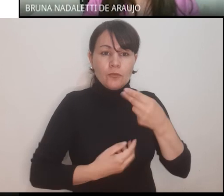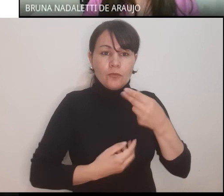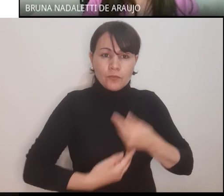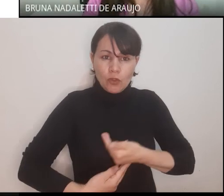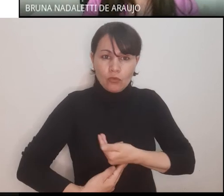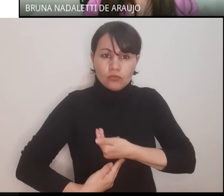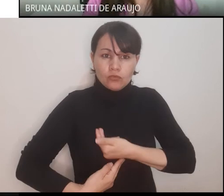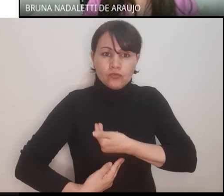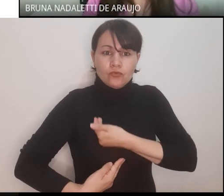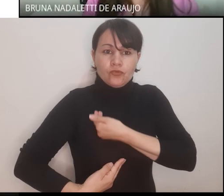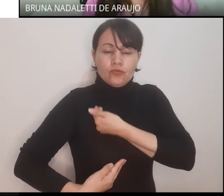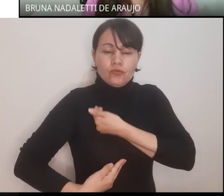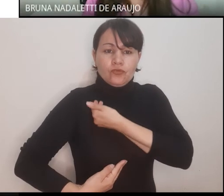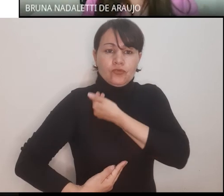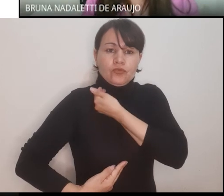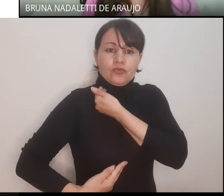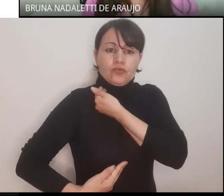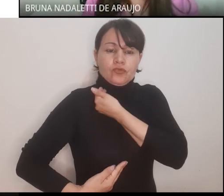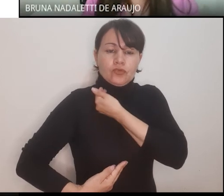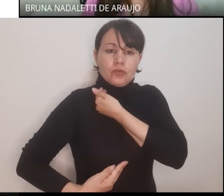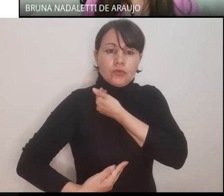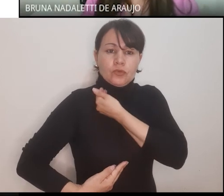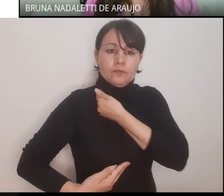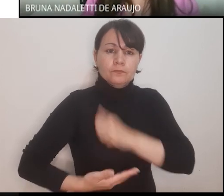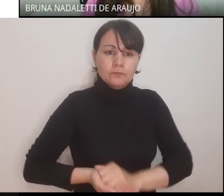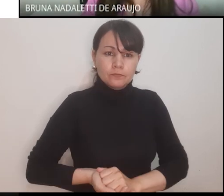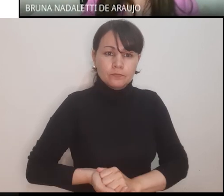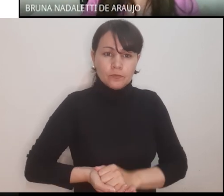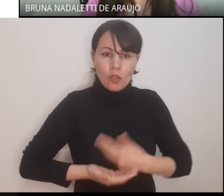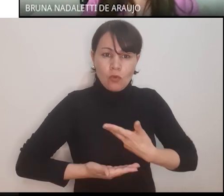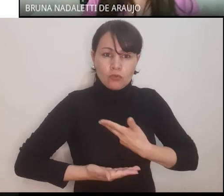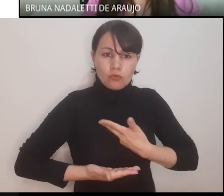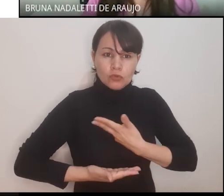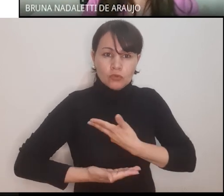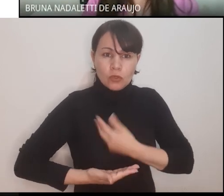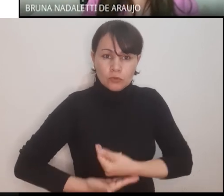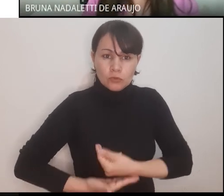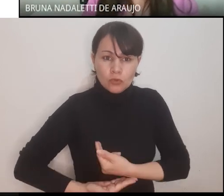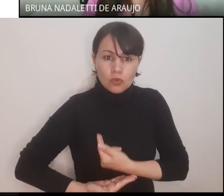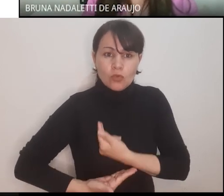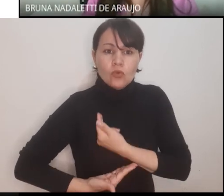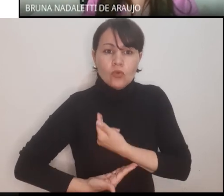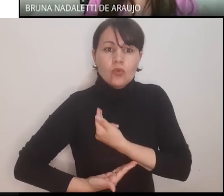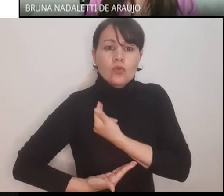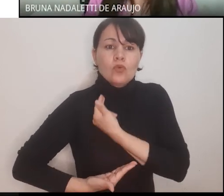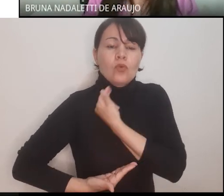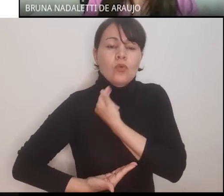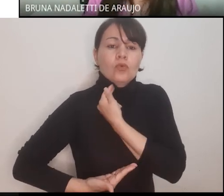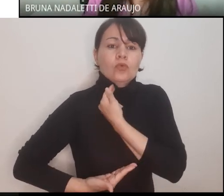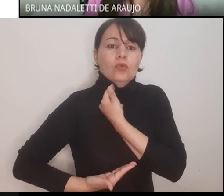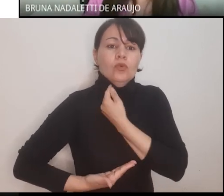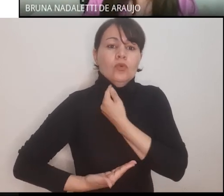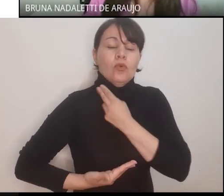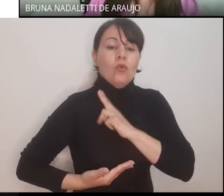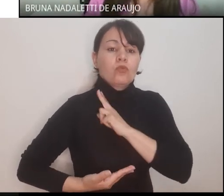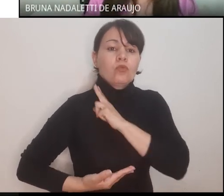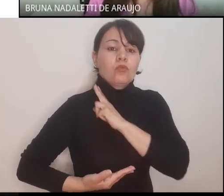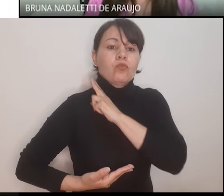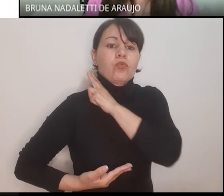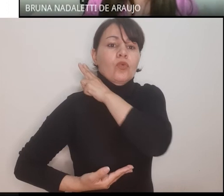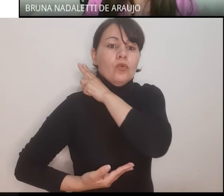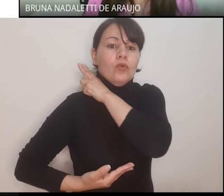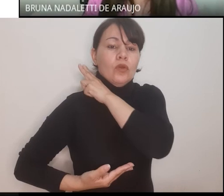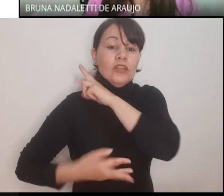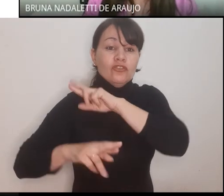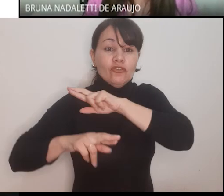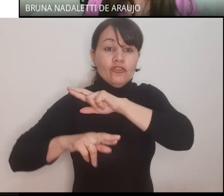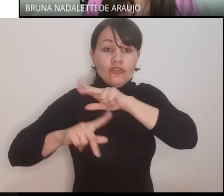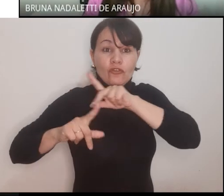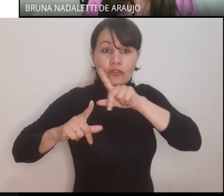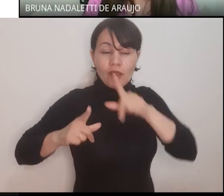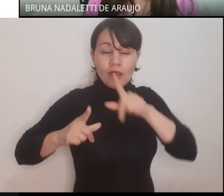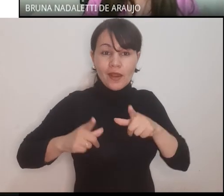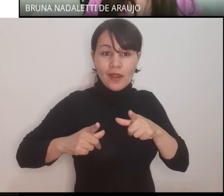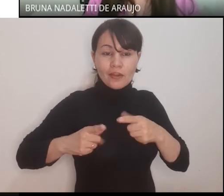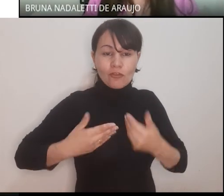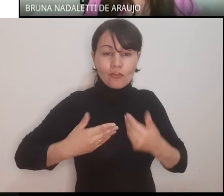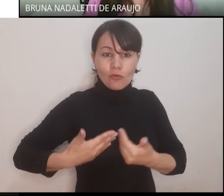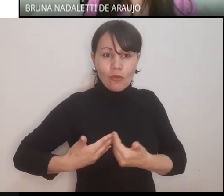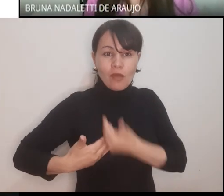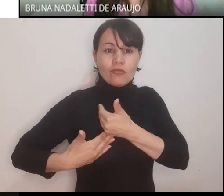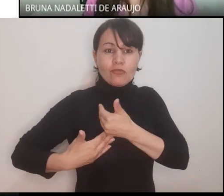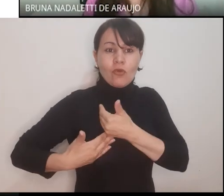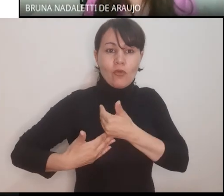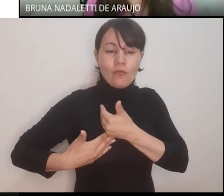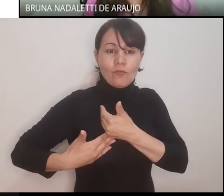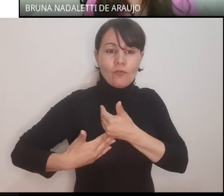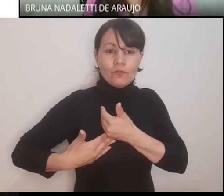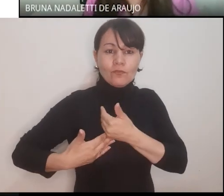túnel feito em microcirurgia, com saída em um local diferente daquele o qual foi implantado,